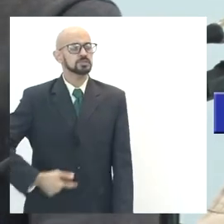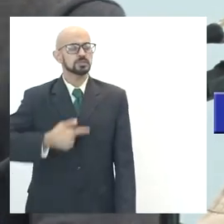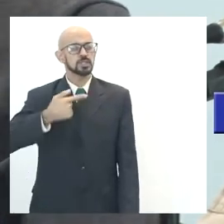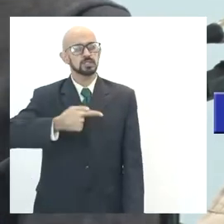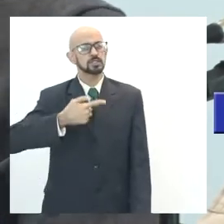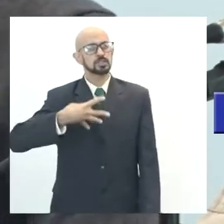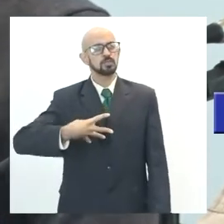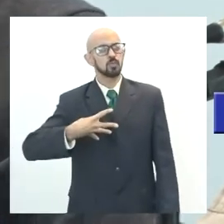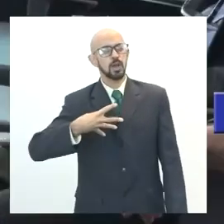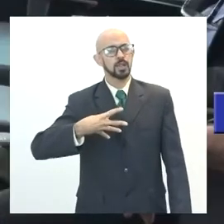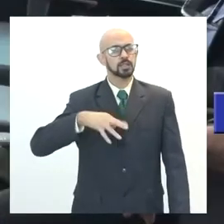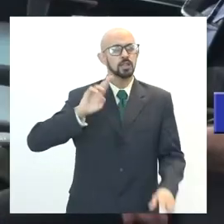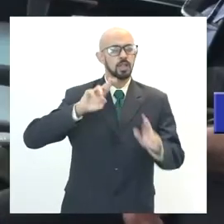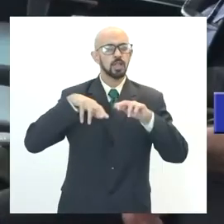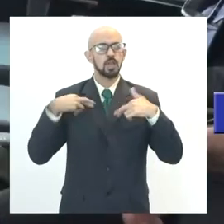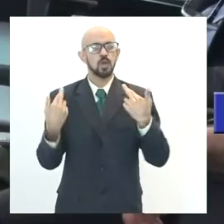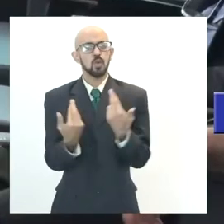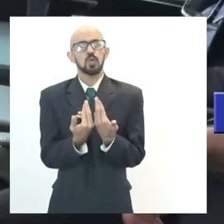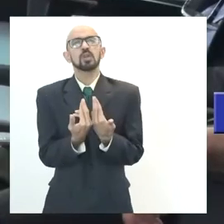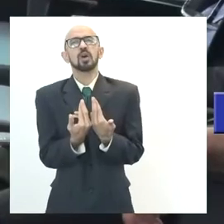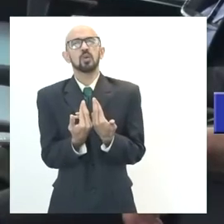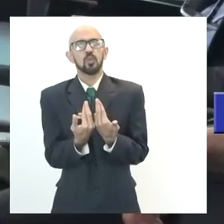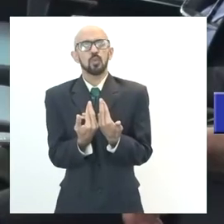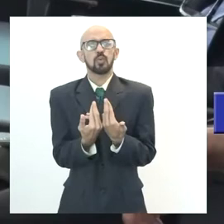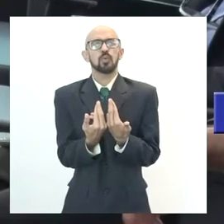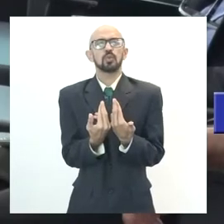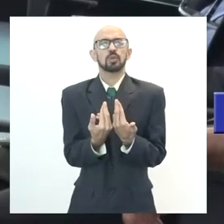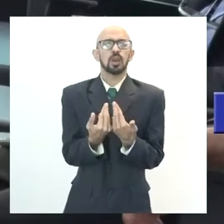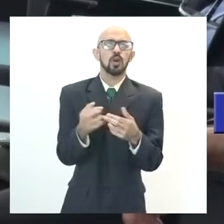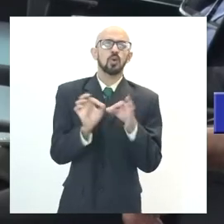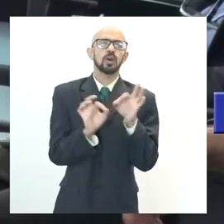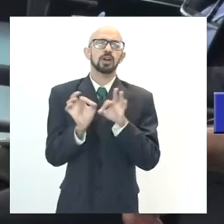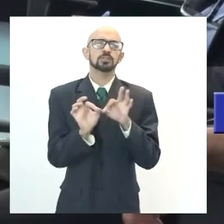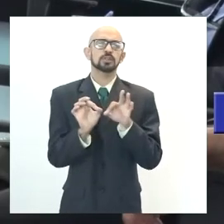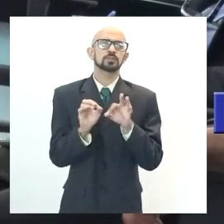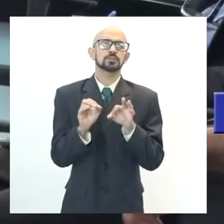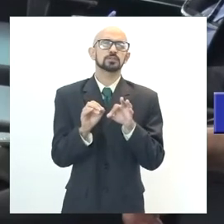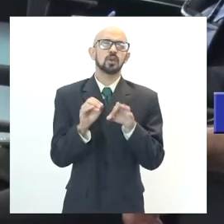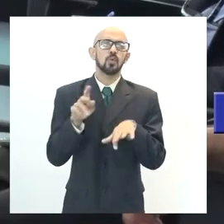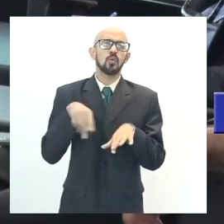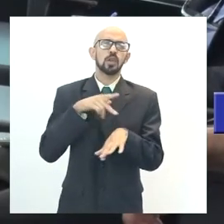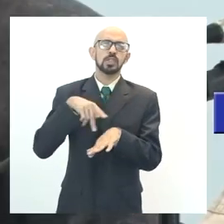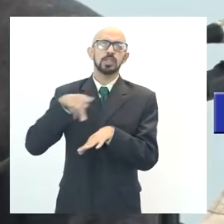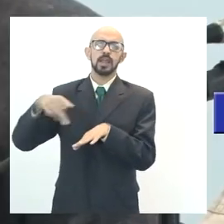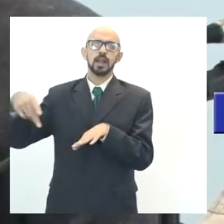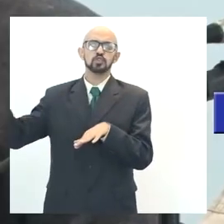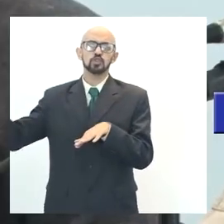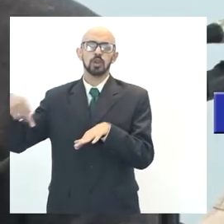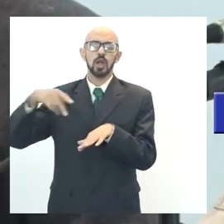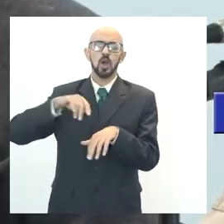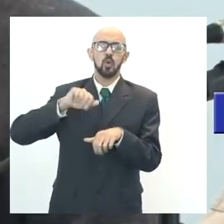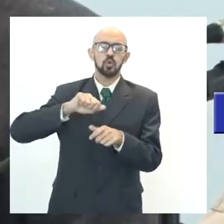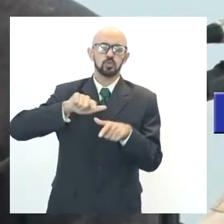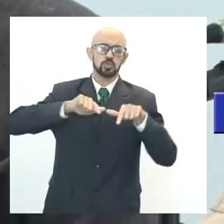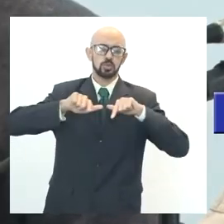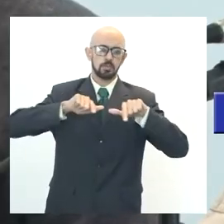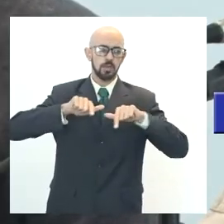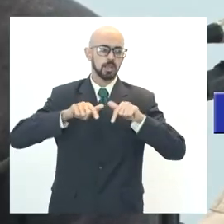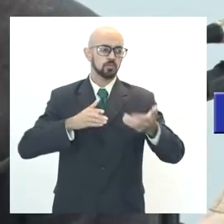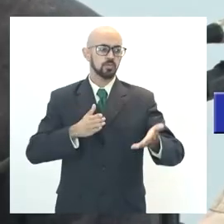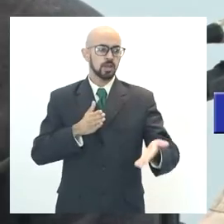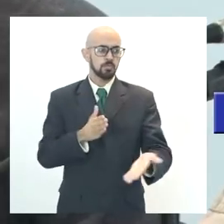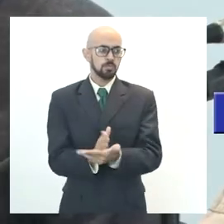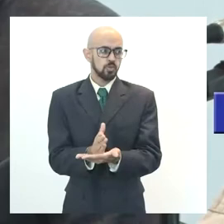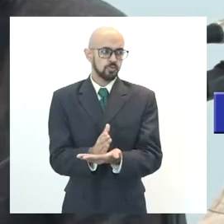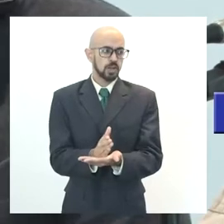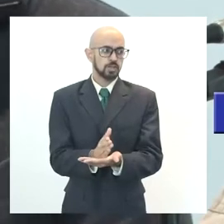64ª reunião da organização internacional do trabalho e lá Foi aprovado a